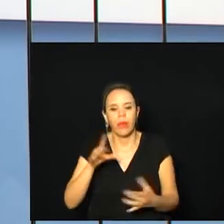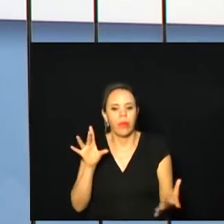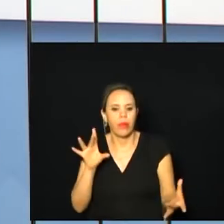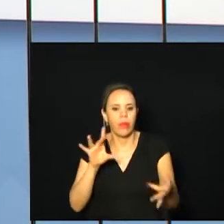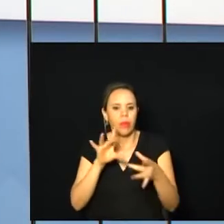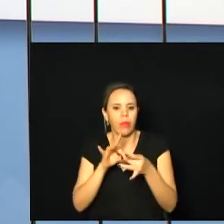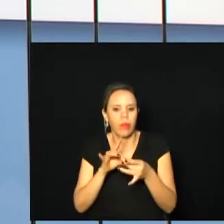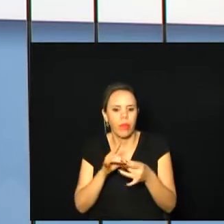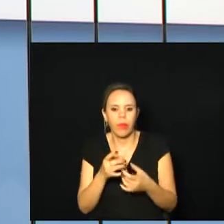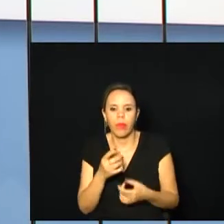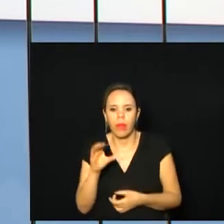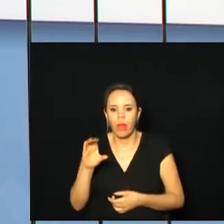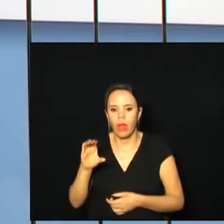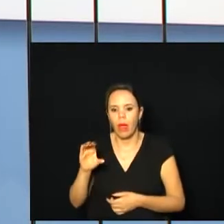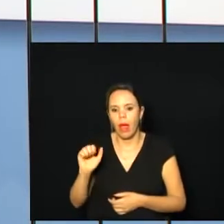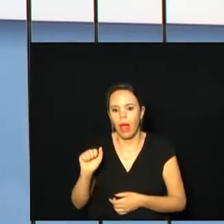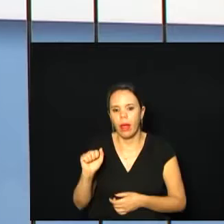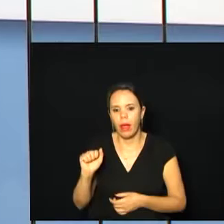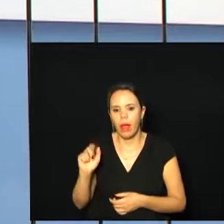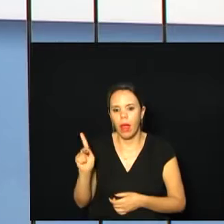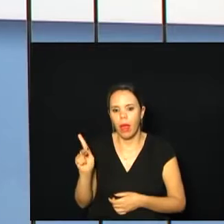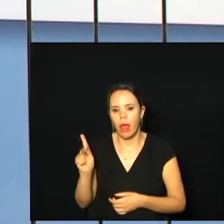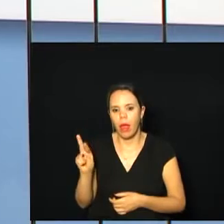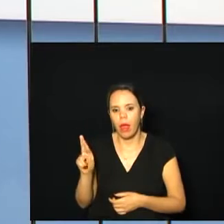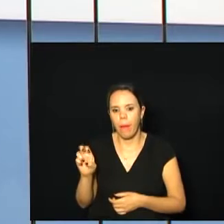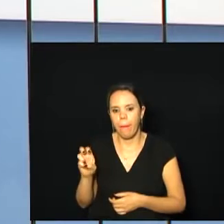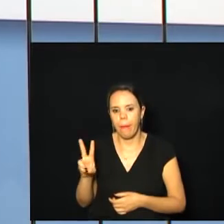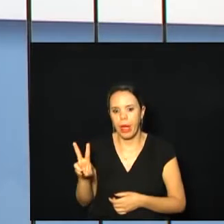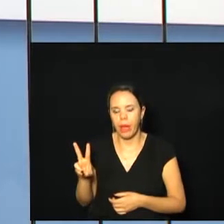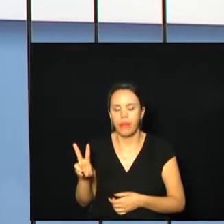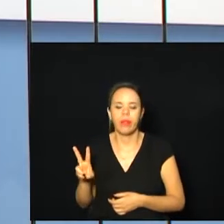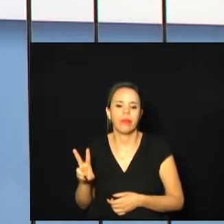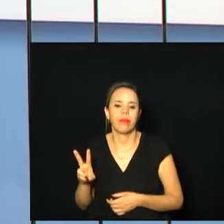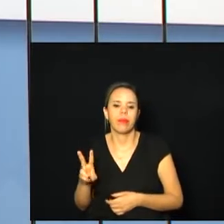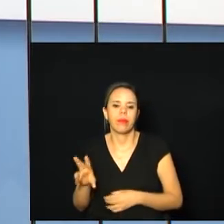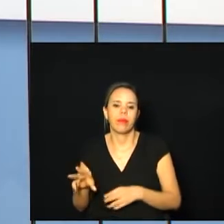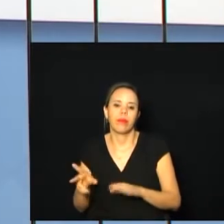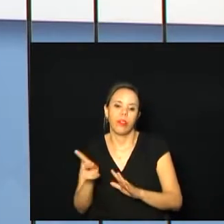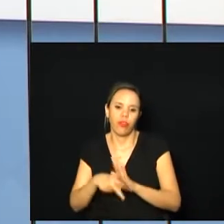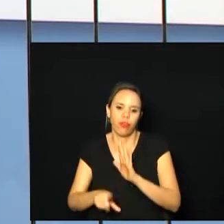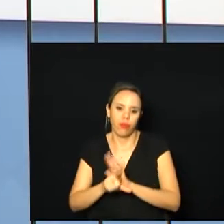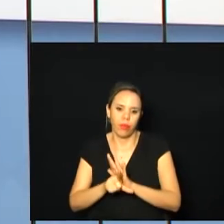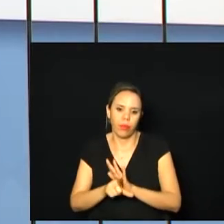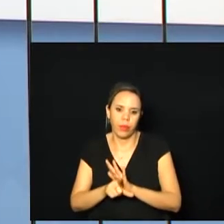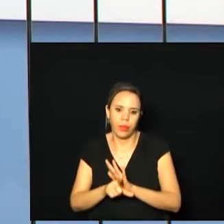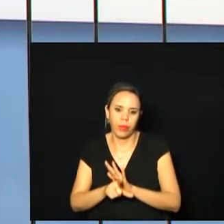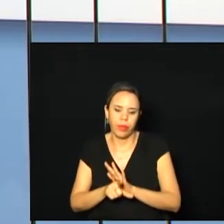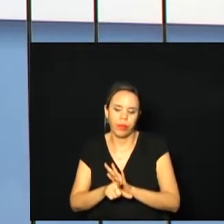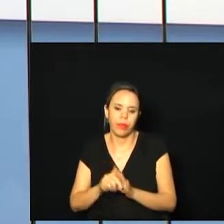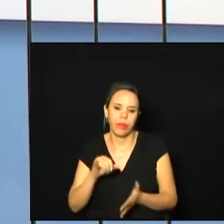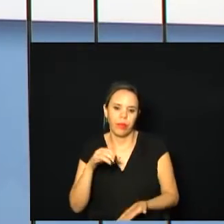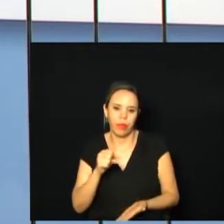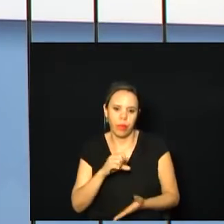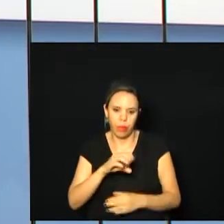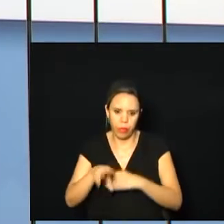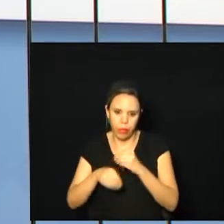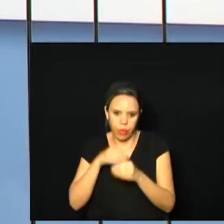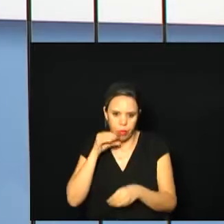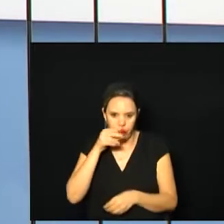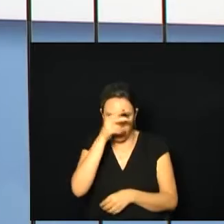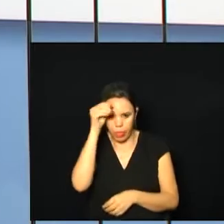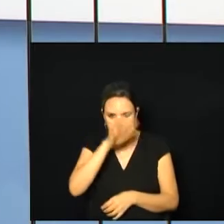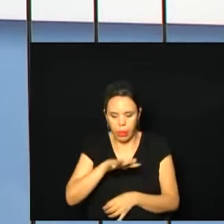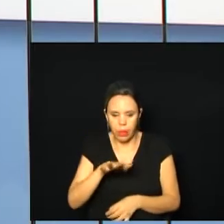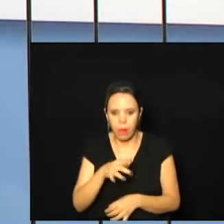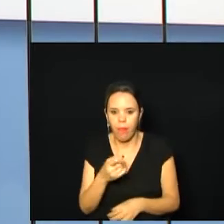ligado ao Camprev. O projeto de lei complementar institui o regime de previdência complementar para servidores